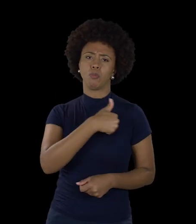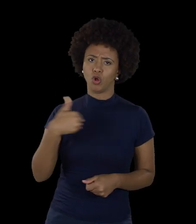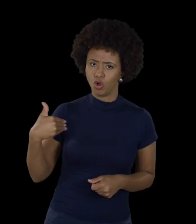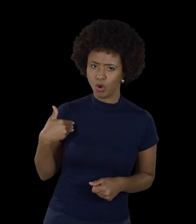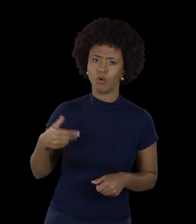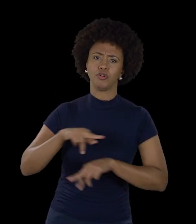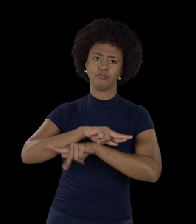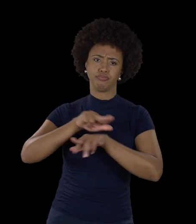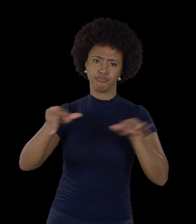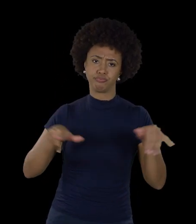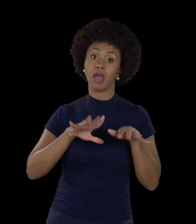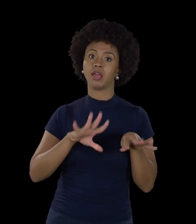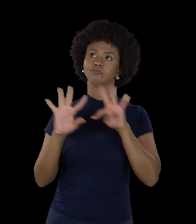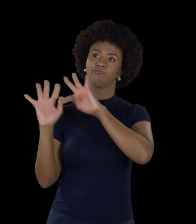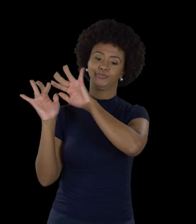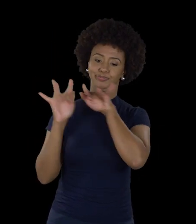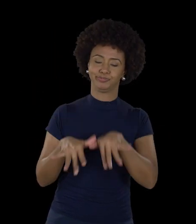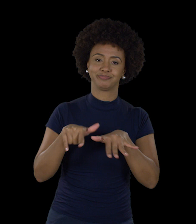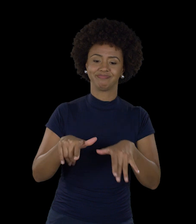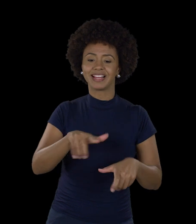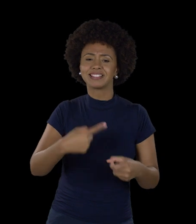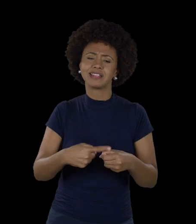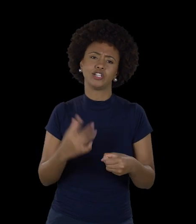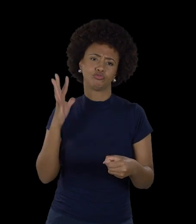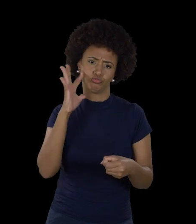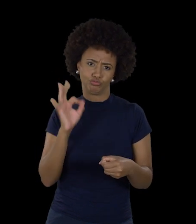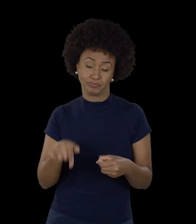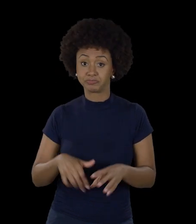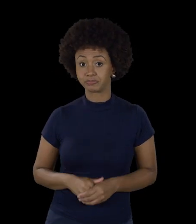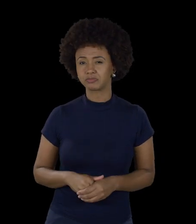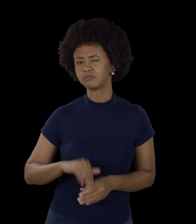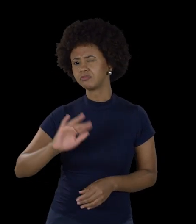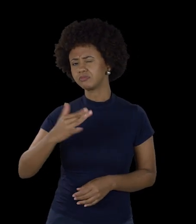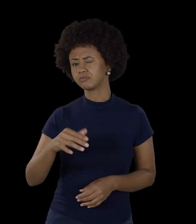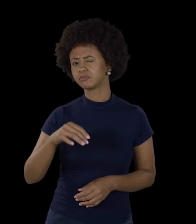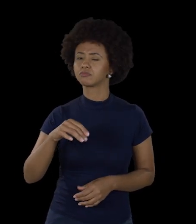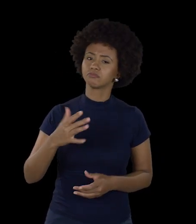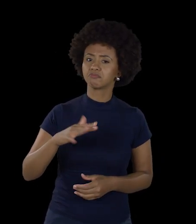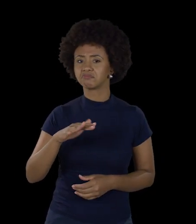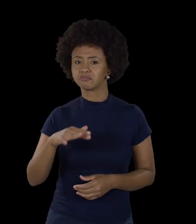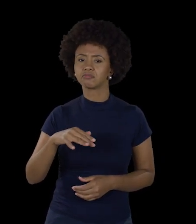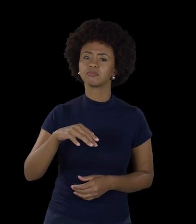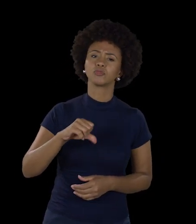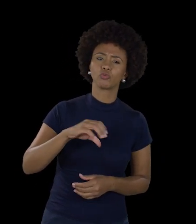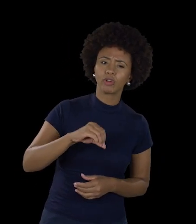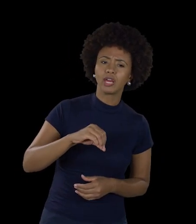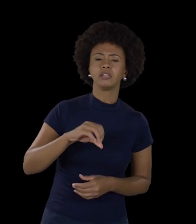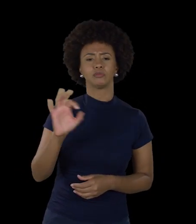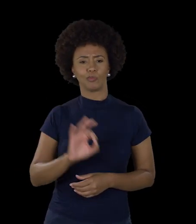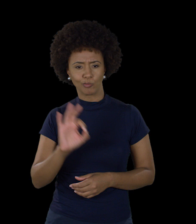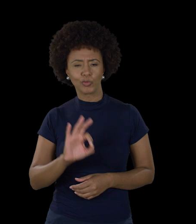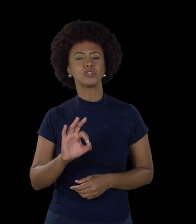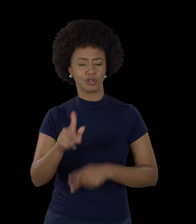ar europeu cosmopolita a essa graciosa cidade. Ainda hoje, calcula-se que 90% da população descenda